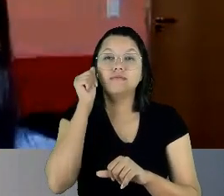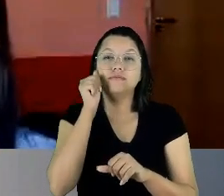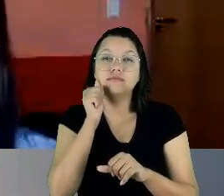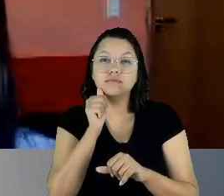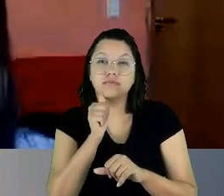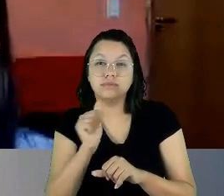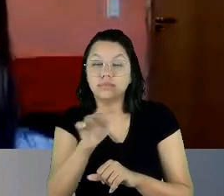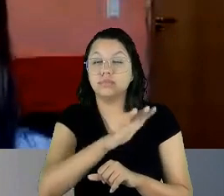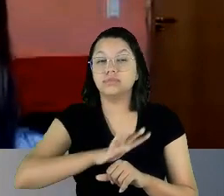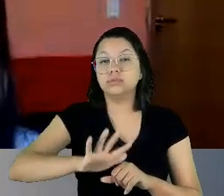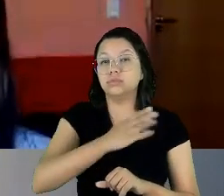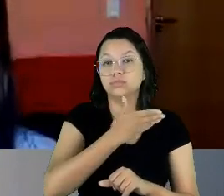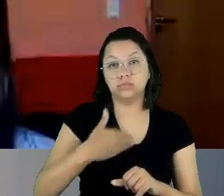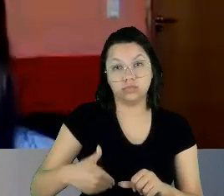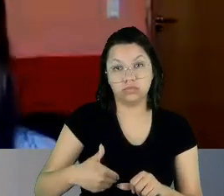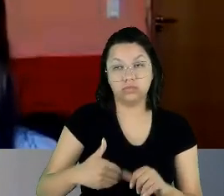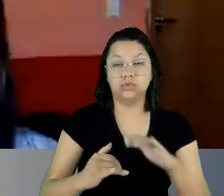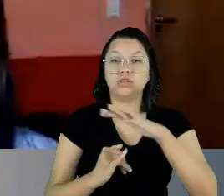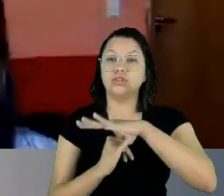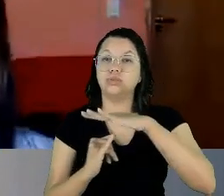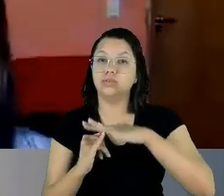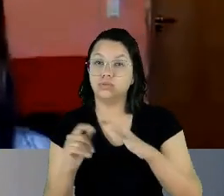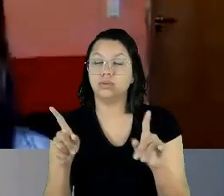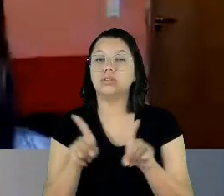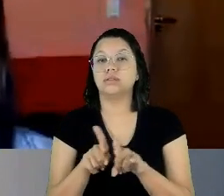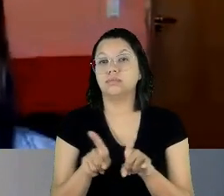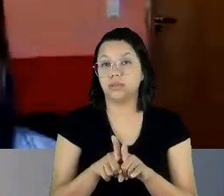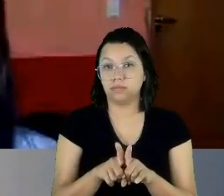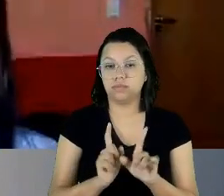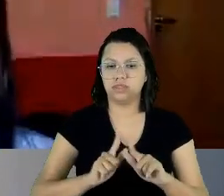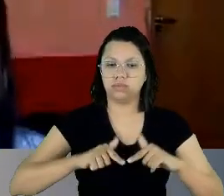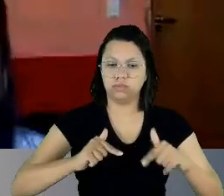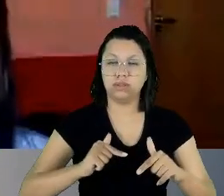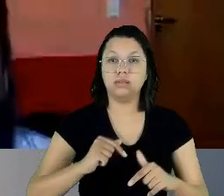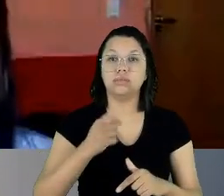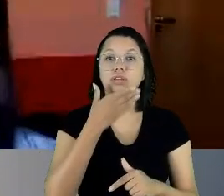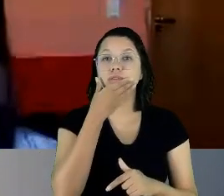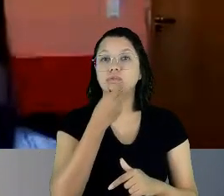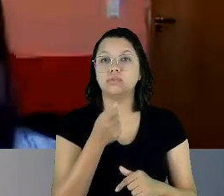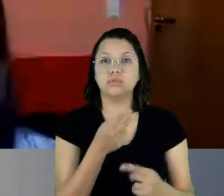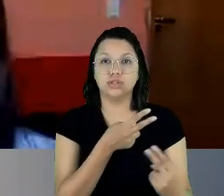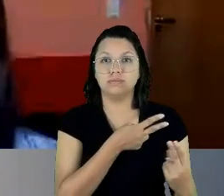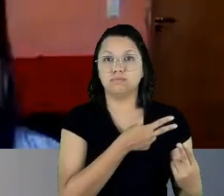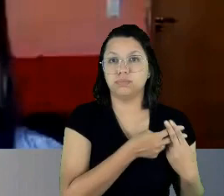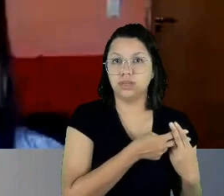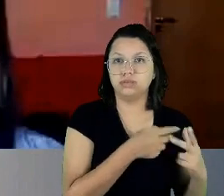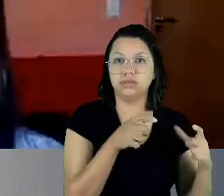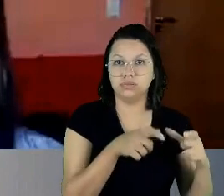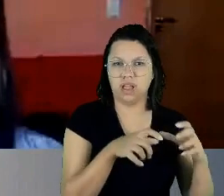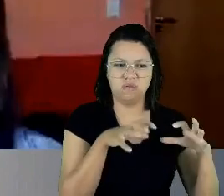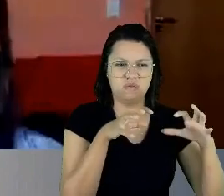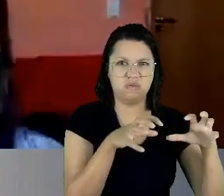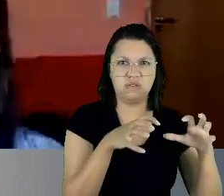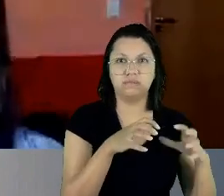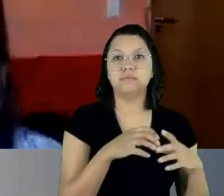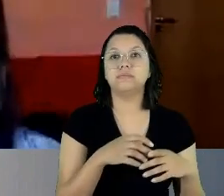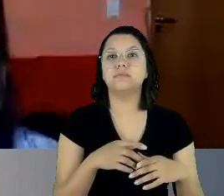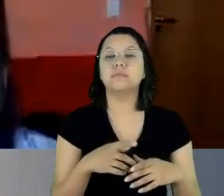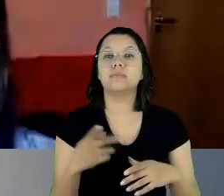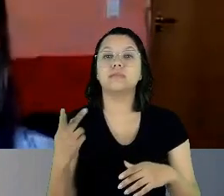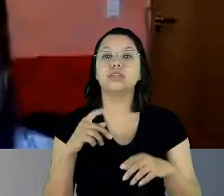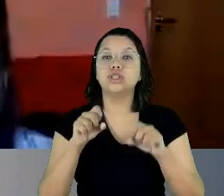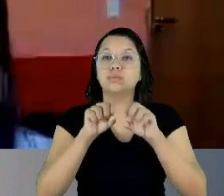pela feminilização das instituições e por a gente lutar para que os homens não estejam também presos nesse lugar de agressor, para que a